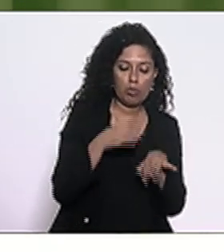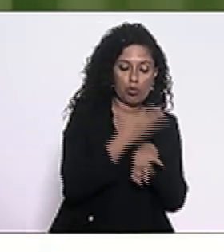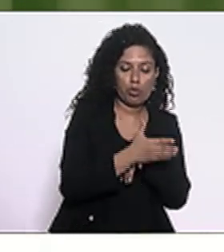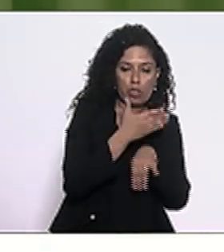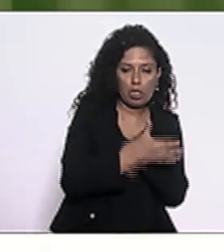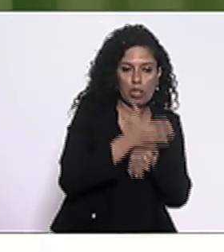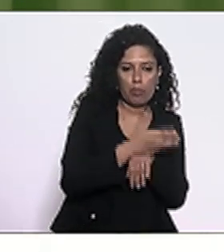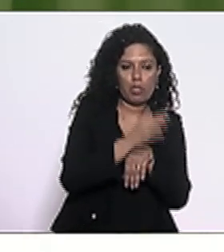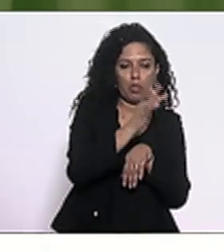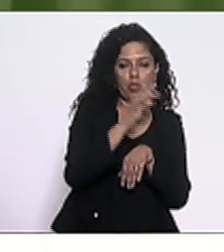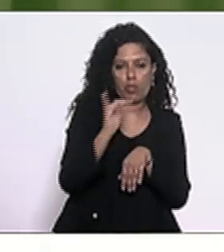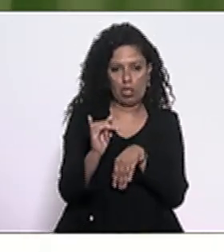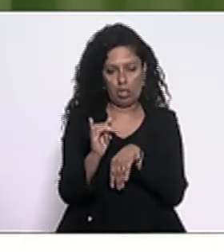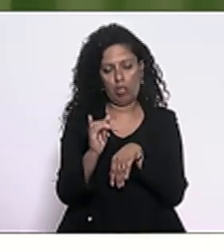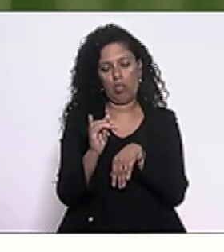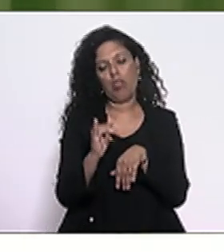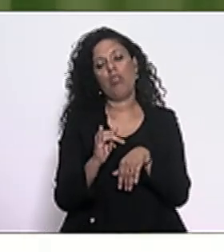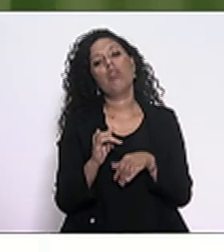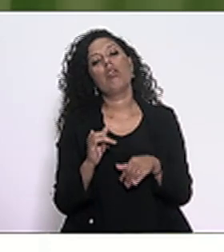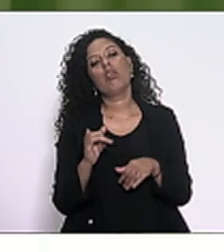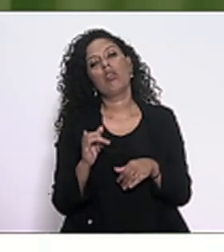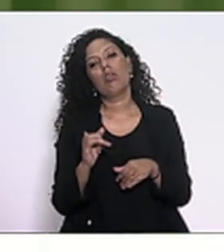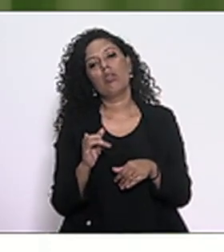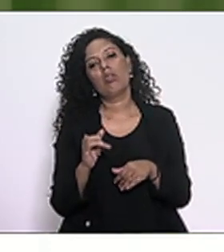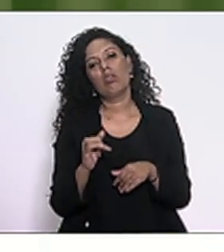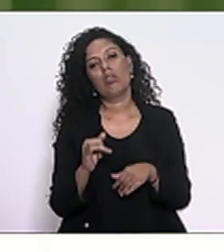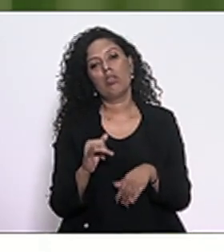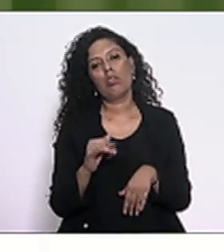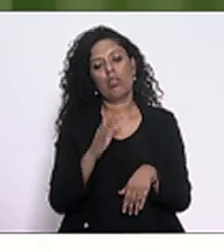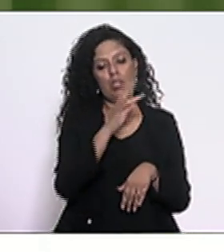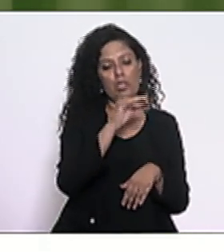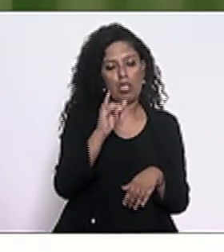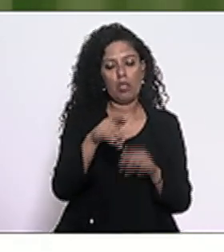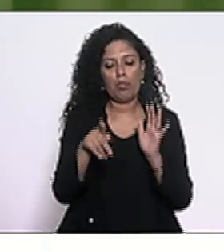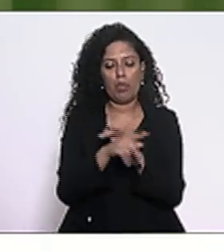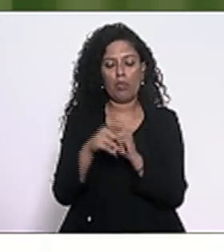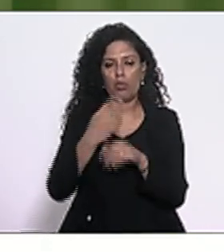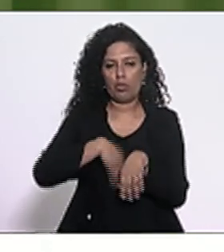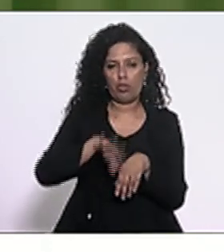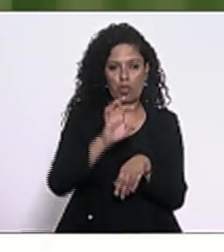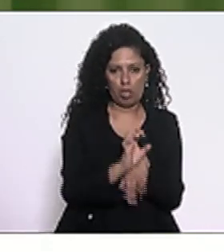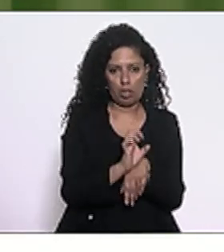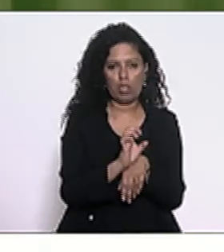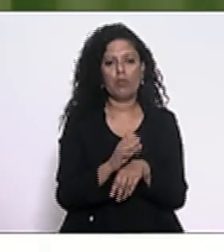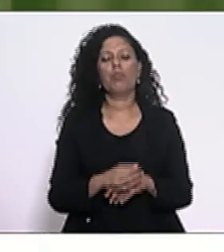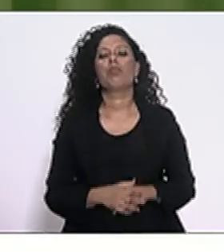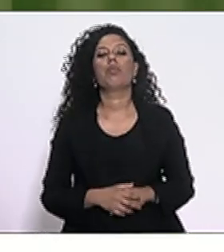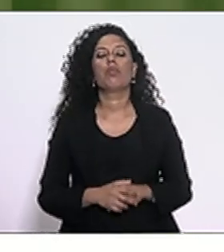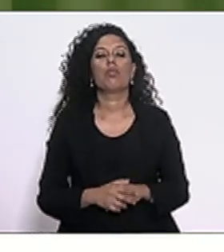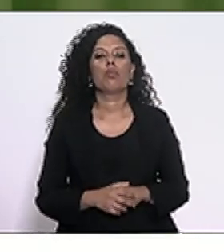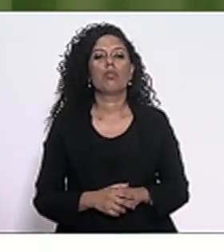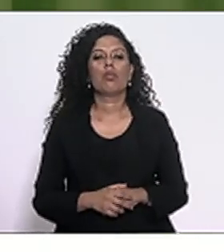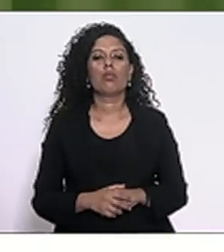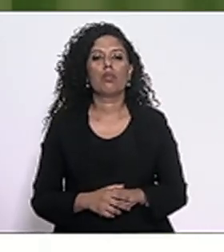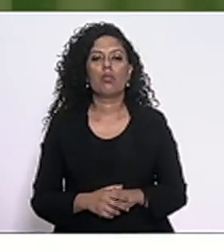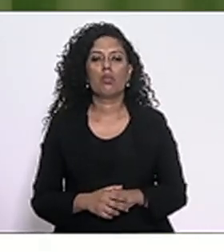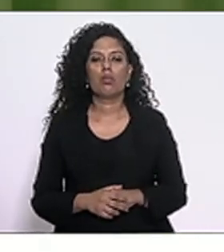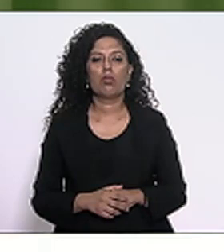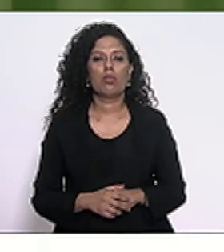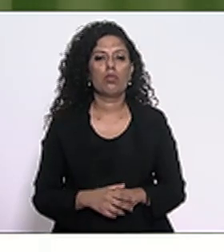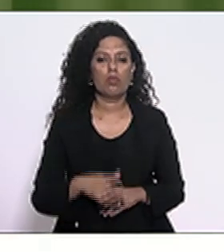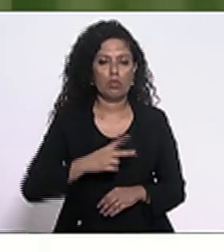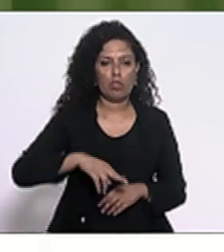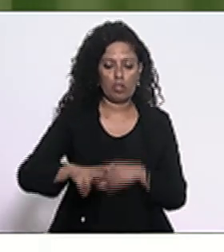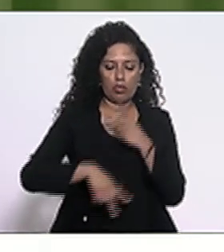TI, né, e TI pública, digamos assim, TI e TI pública, né, que a gente está trabalhando, chamando